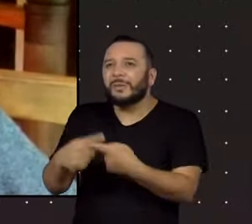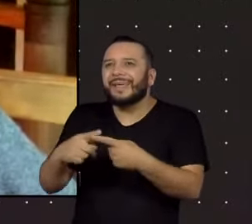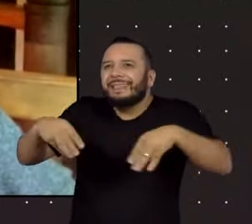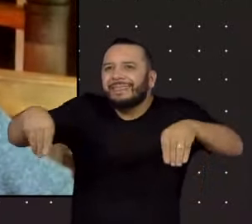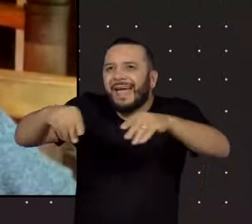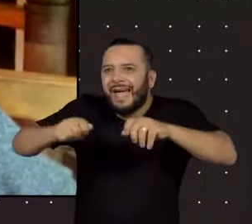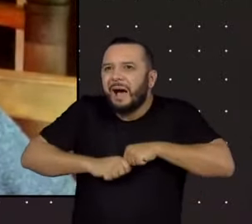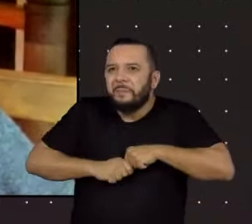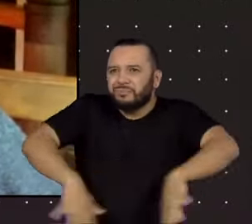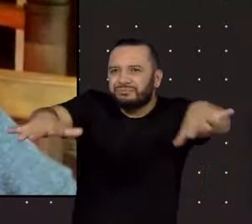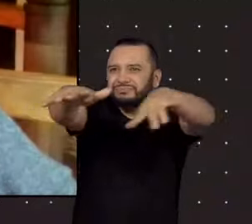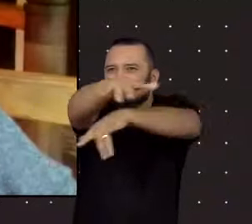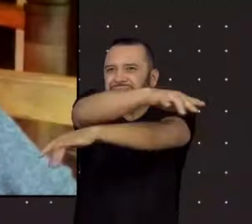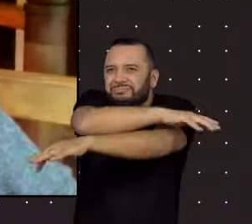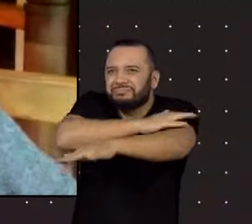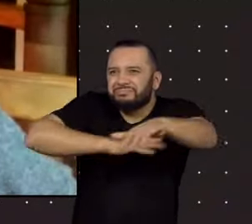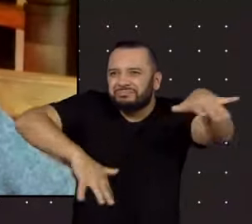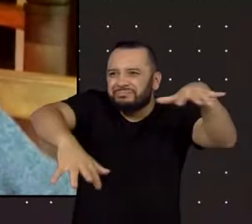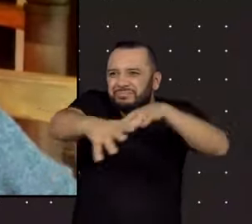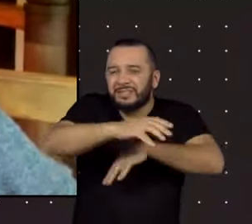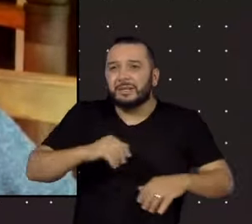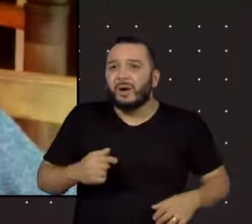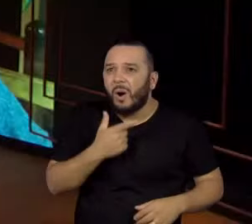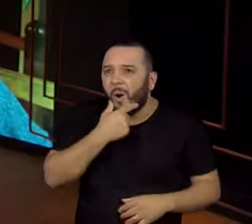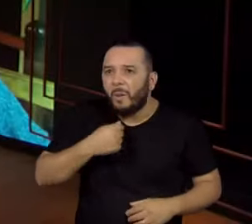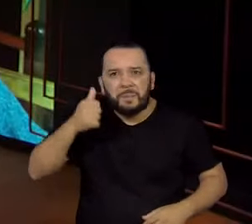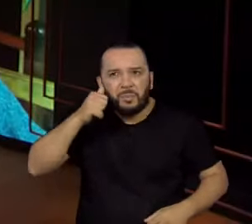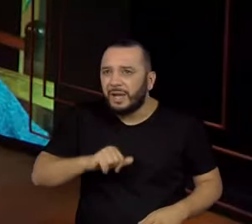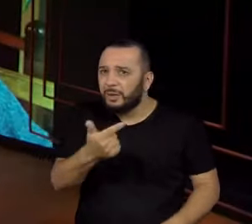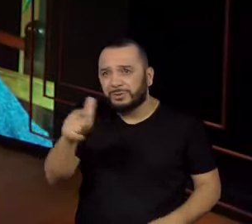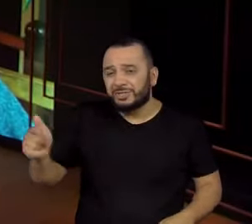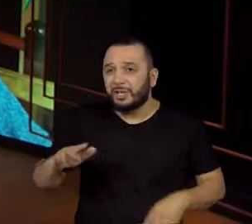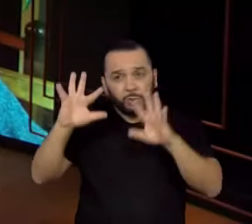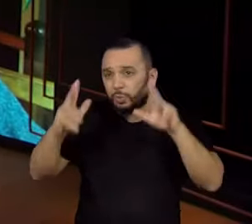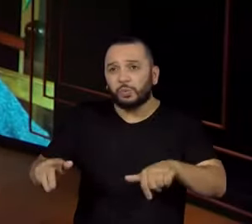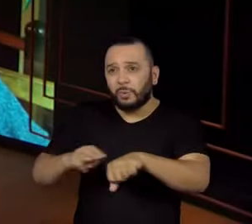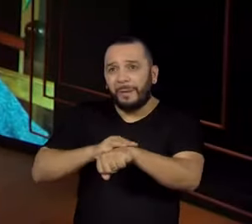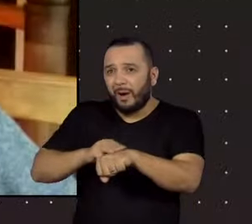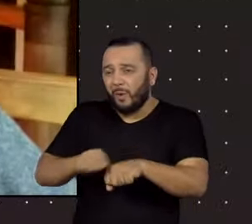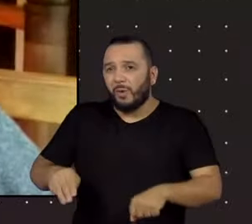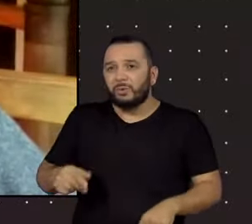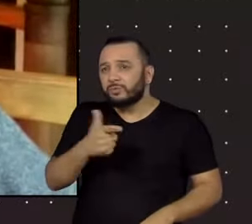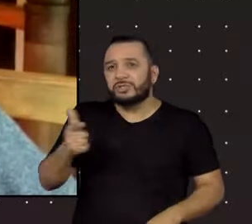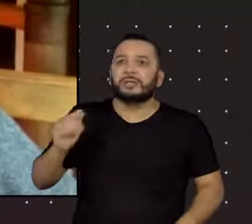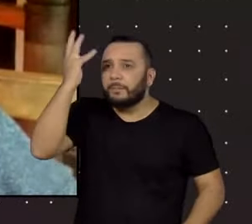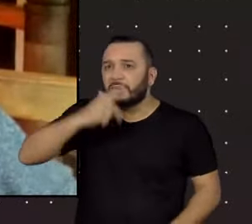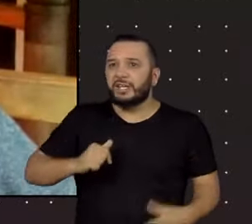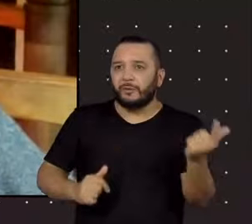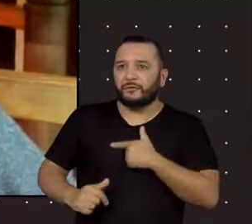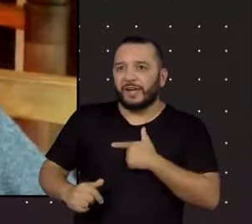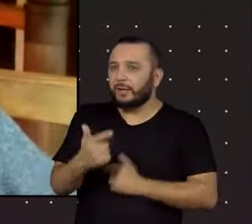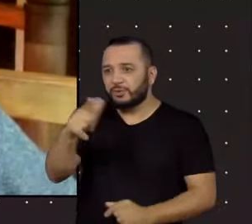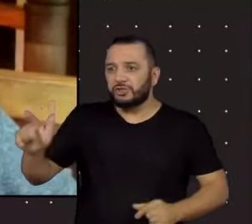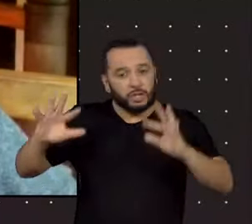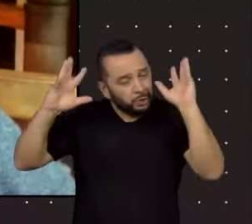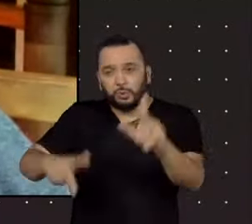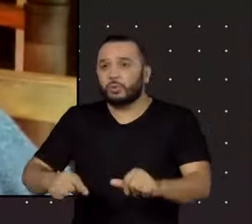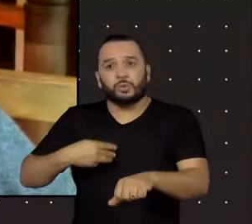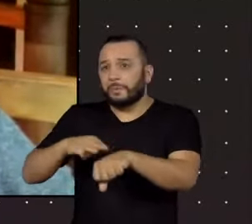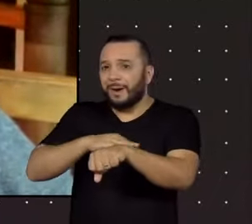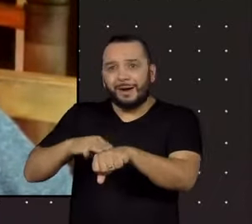vermelho e branco, amarelo e preto, não tinha também homem e mulher, não tinha o belo e o feio, não tinha nenhum tipo de contraste,